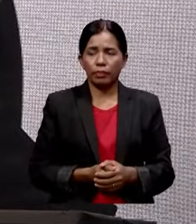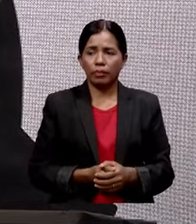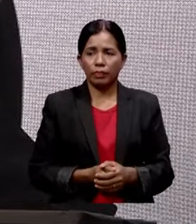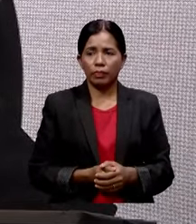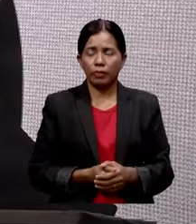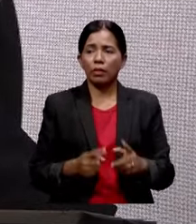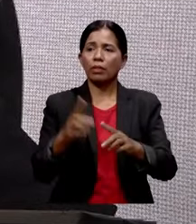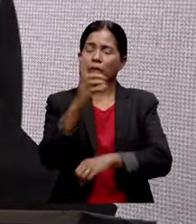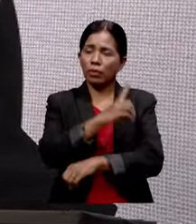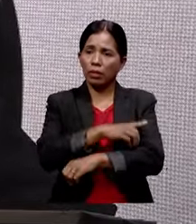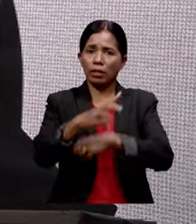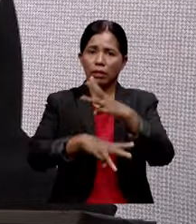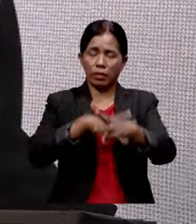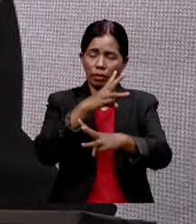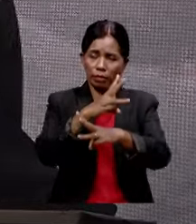O melhor em mundo,